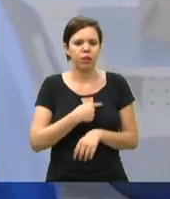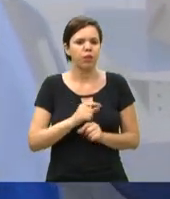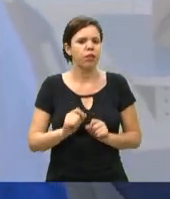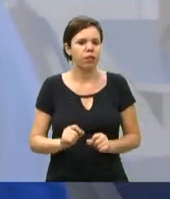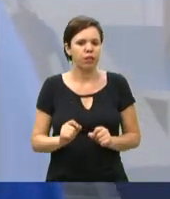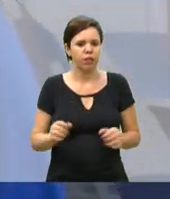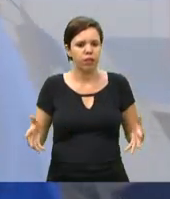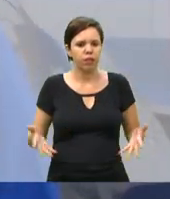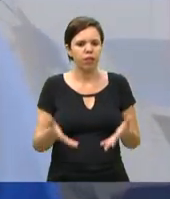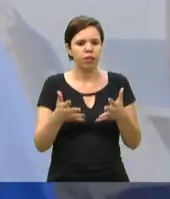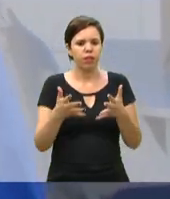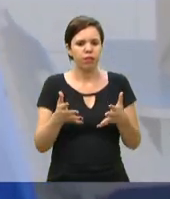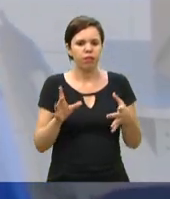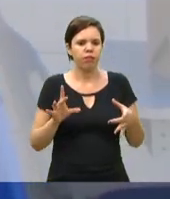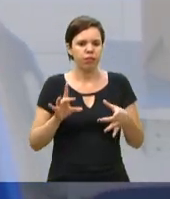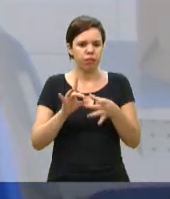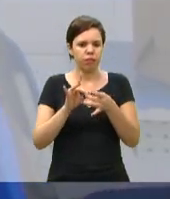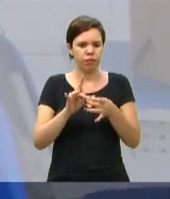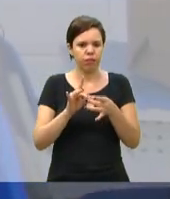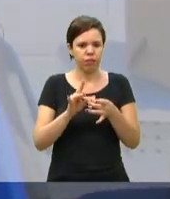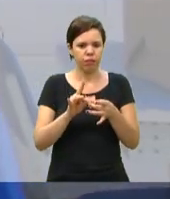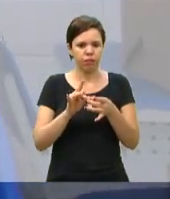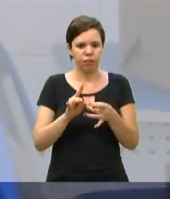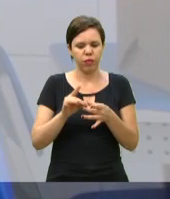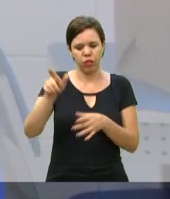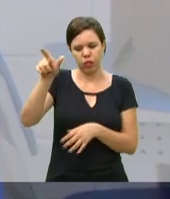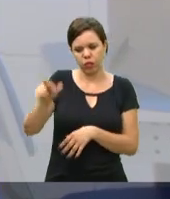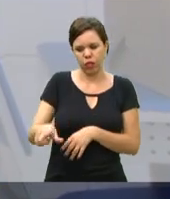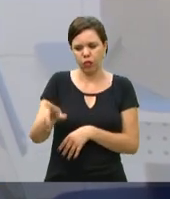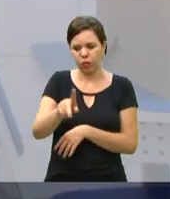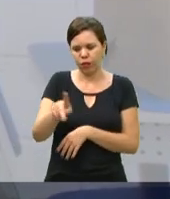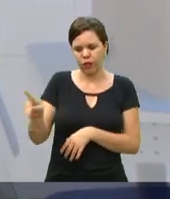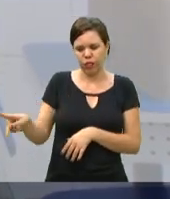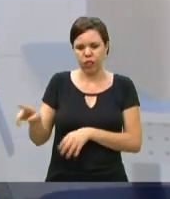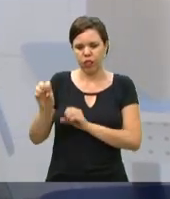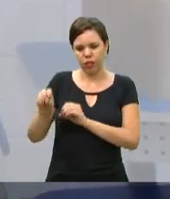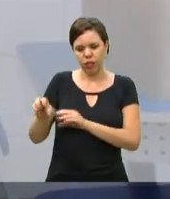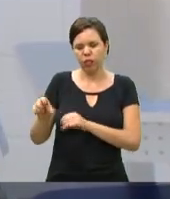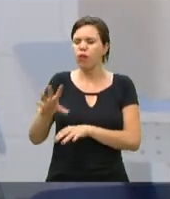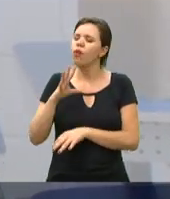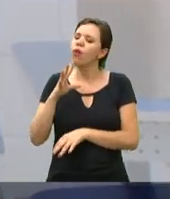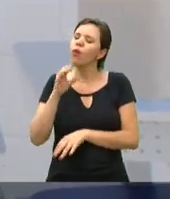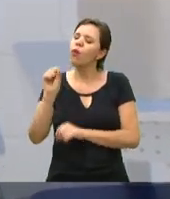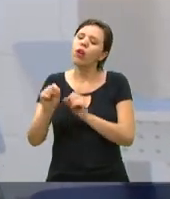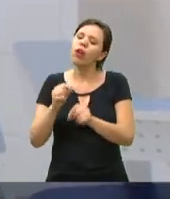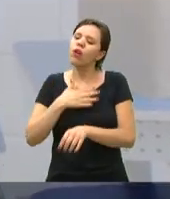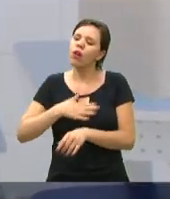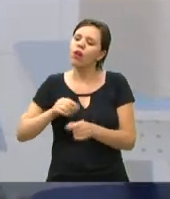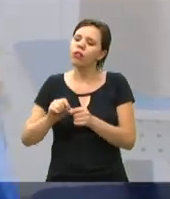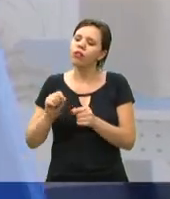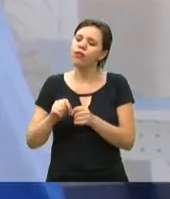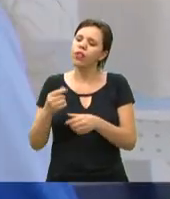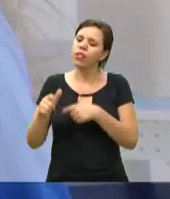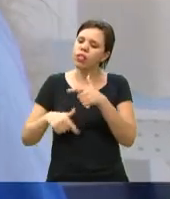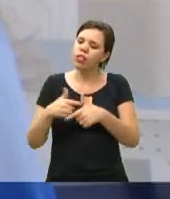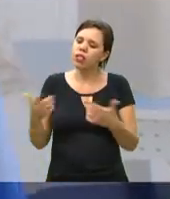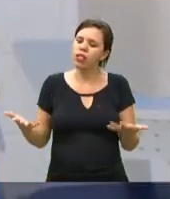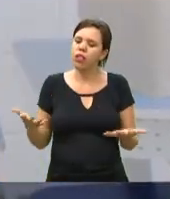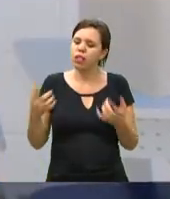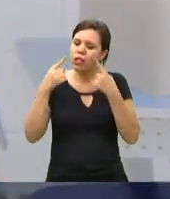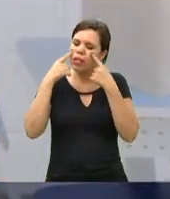procuramos estabelecer um vínculo com esse educando, para conhecer o que ele gosta de fazer, quais são os